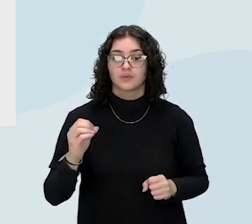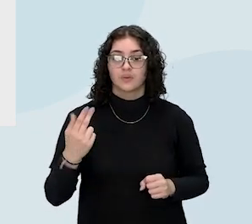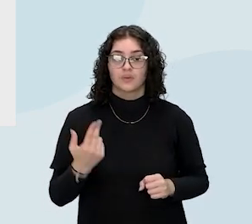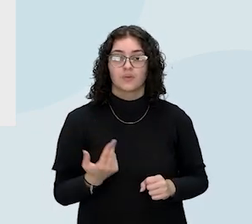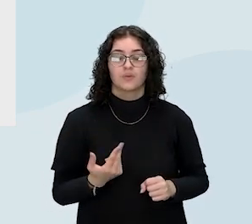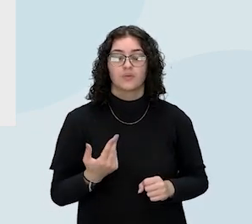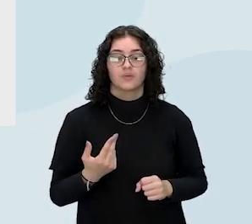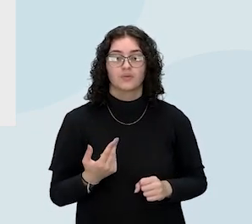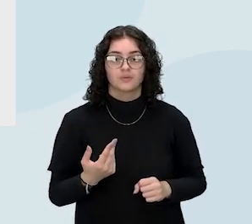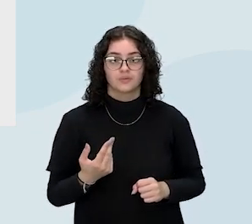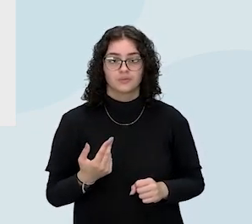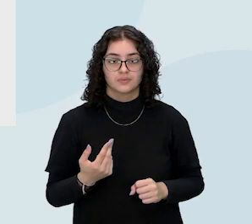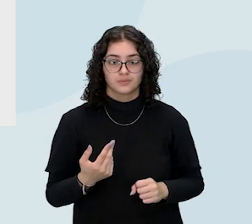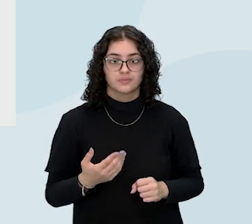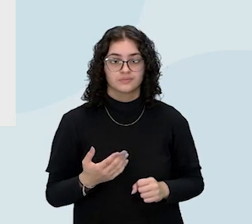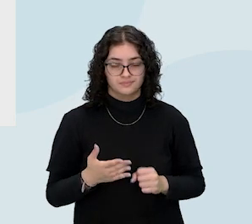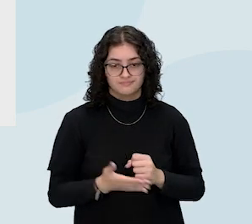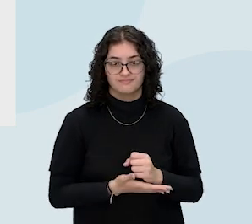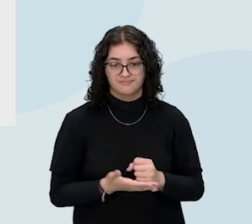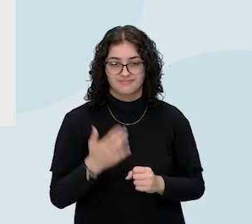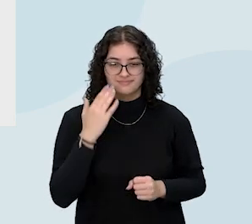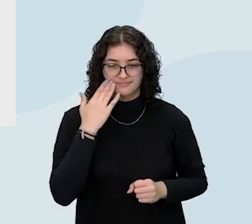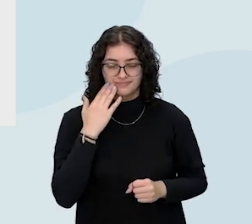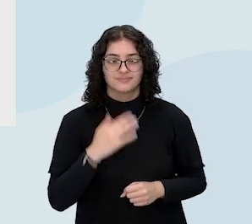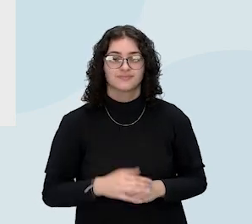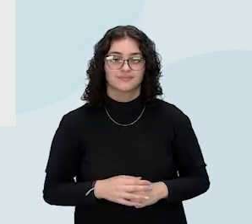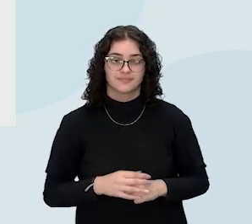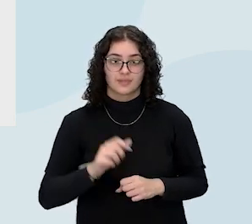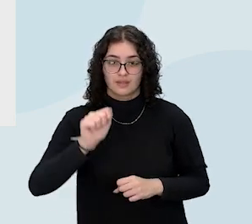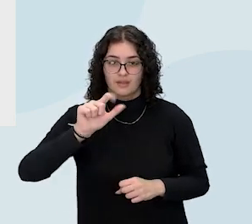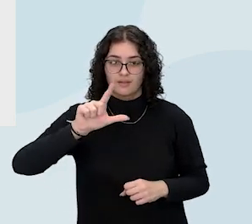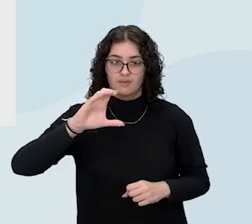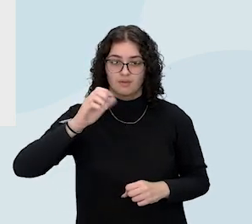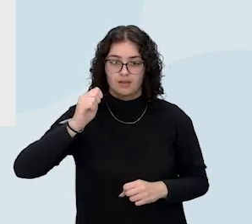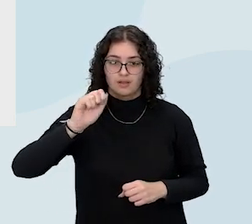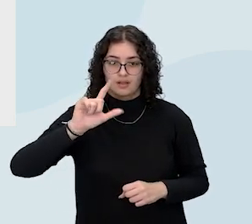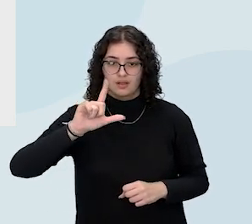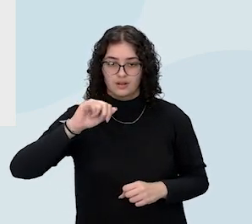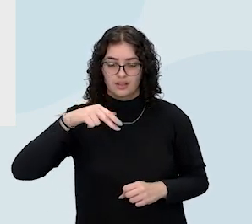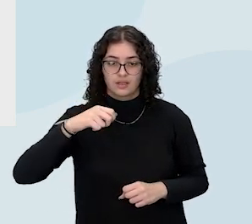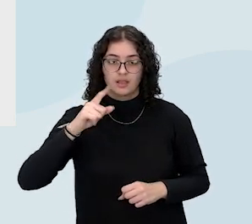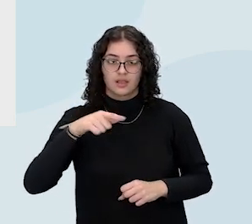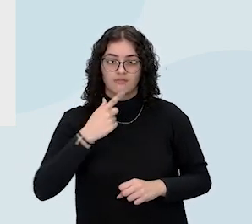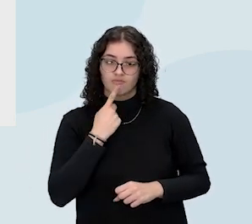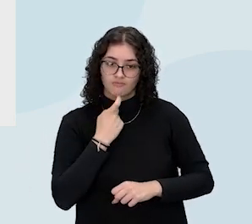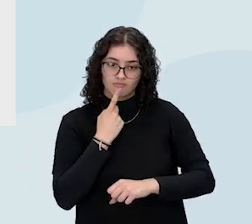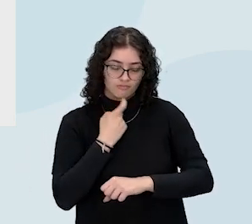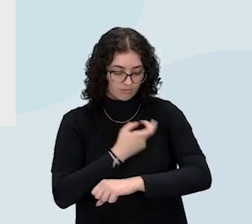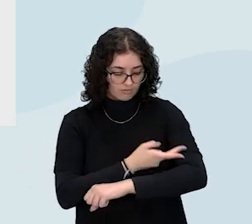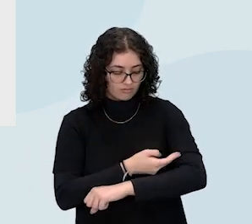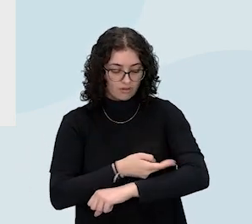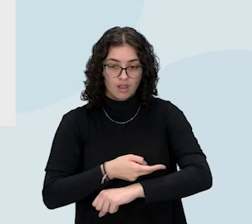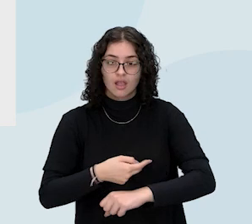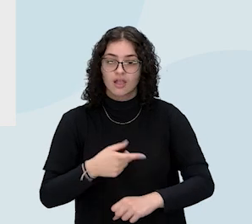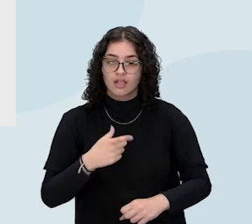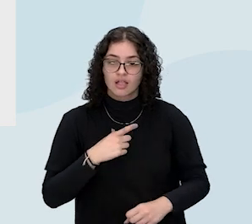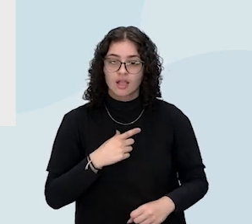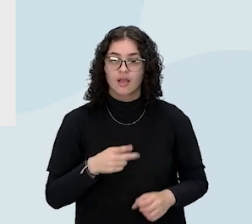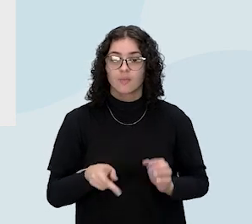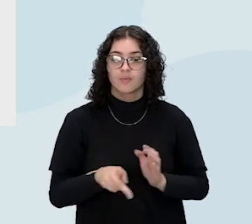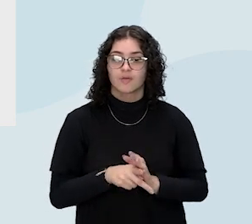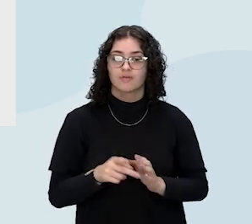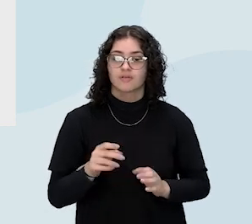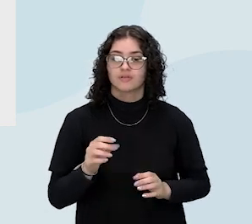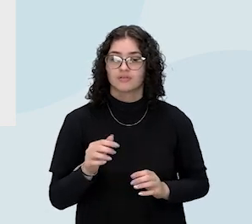alcalina, né? Entrando ali depois do 7, que já vem o 8. O sangue está entre 6 e 7, quase chegando